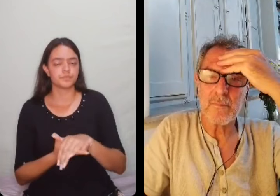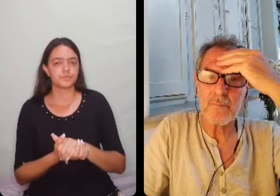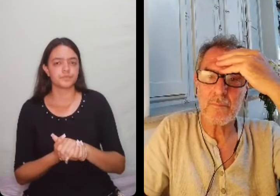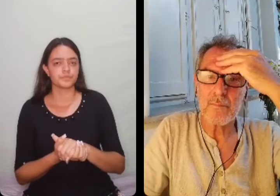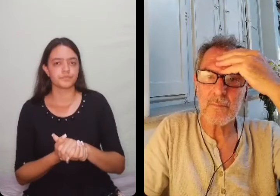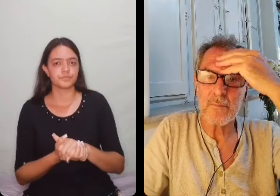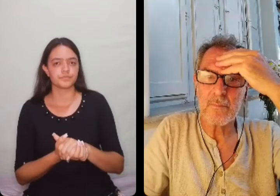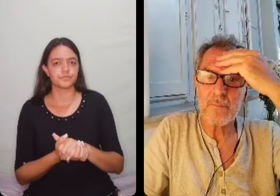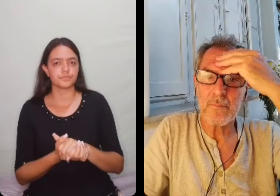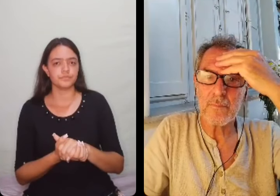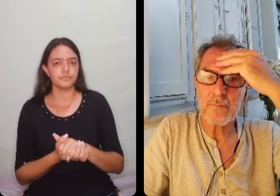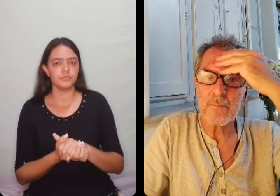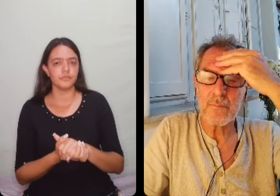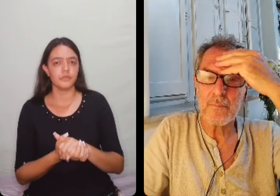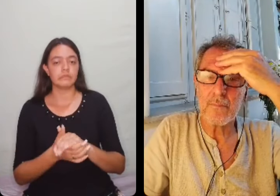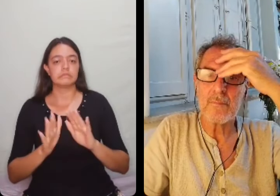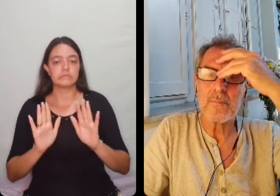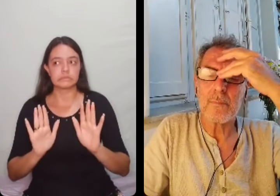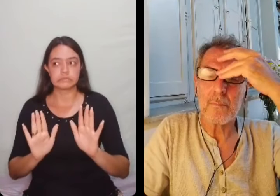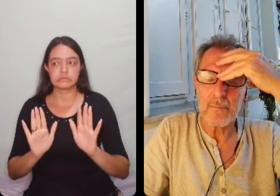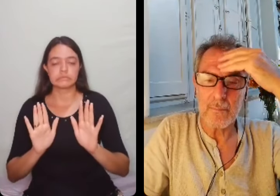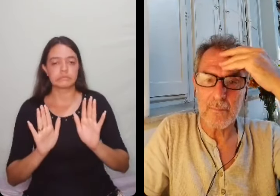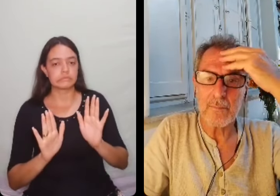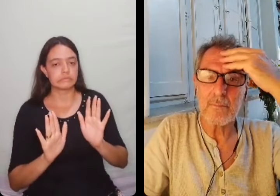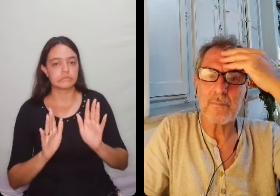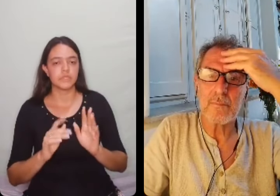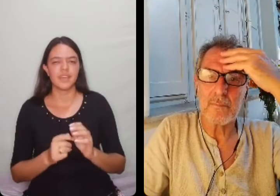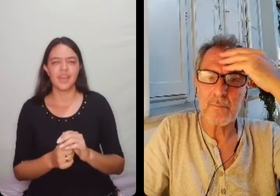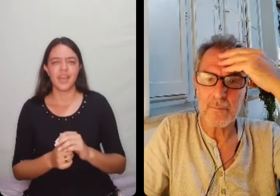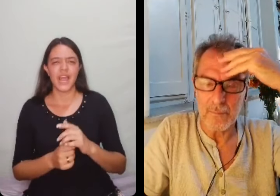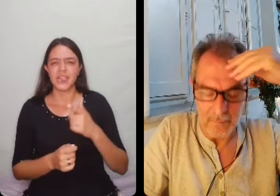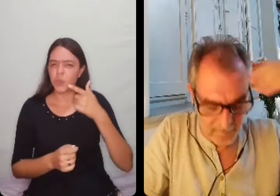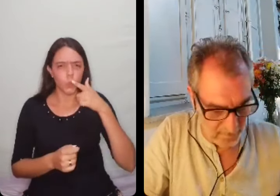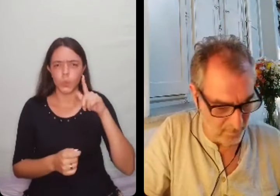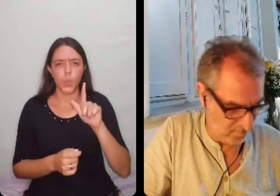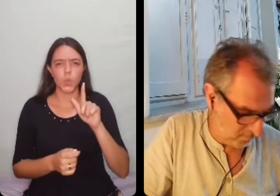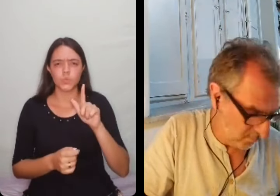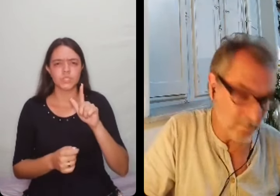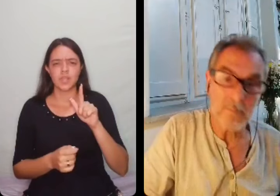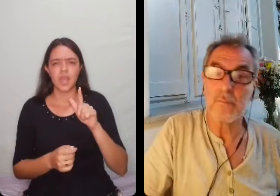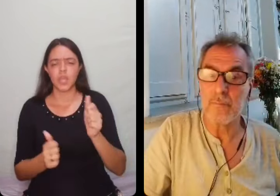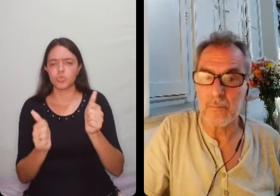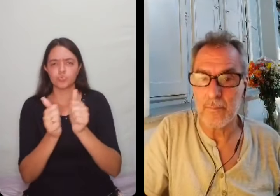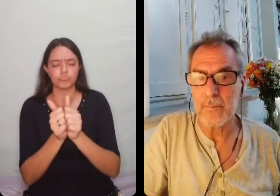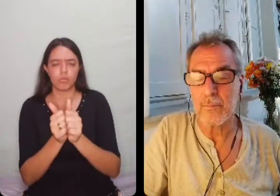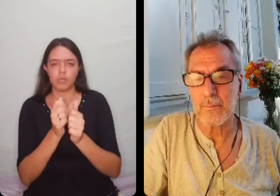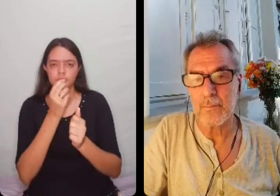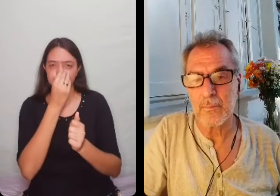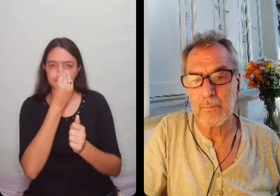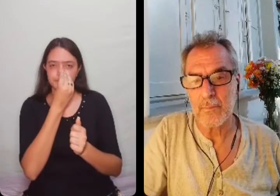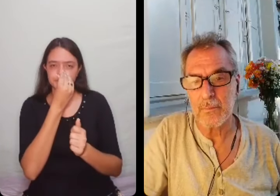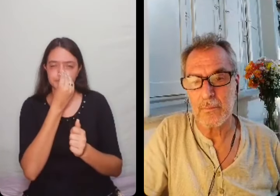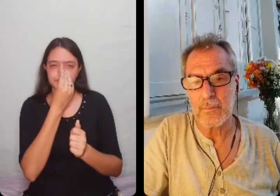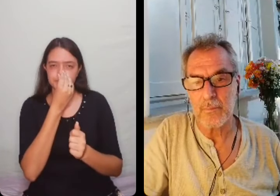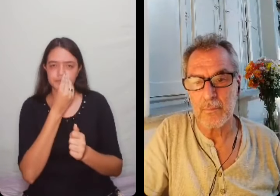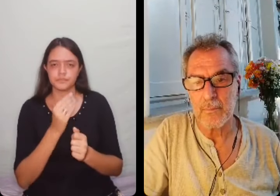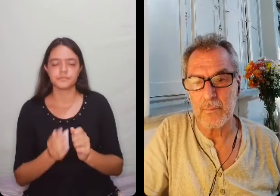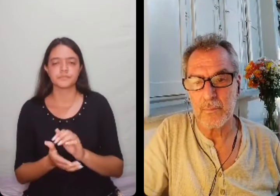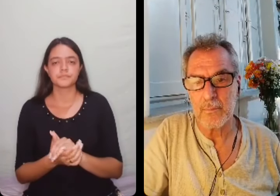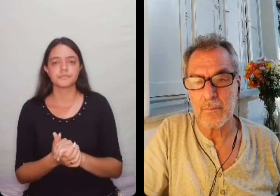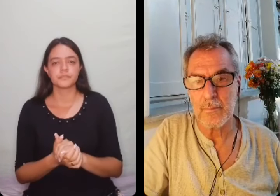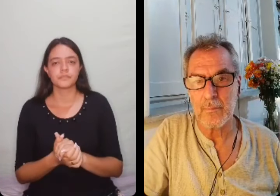fica engessado, né? A música, a contagem, né? E aqui, quem for assistir, espero que todos que